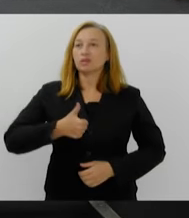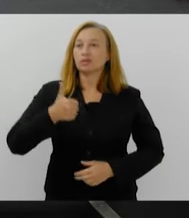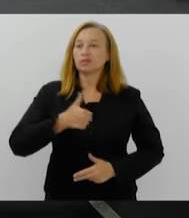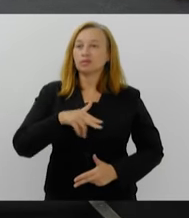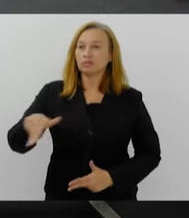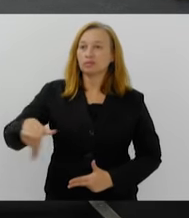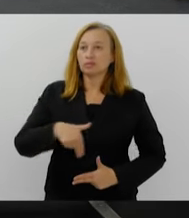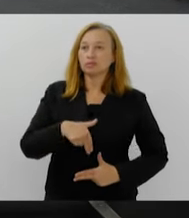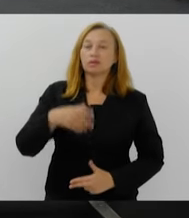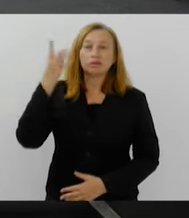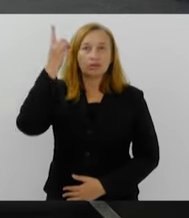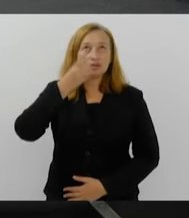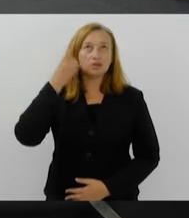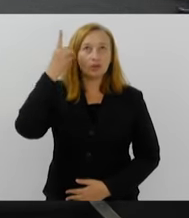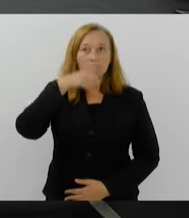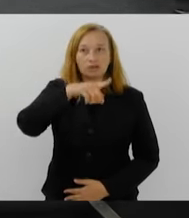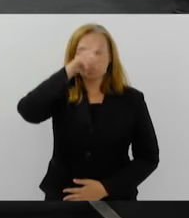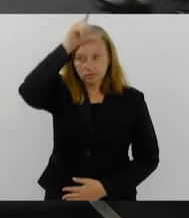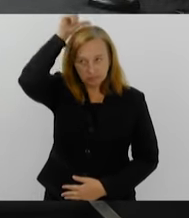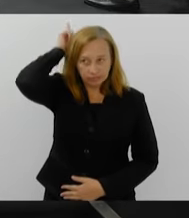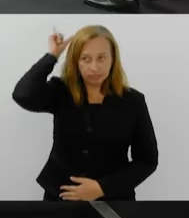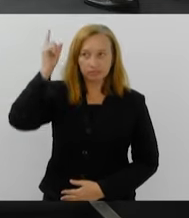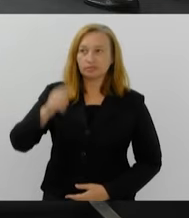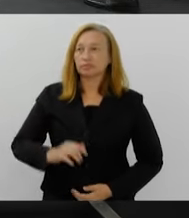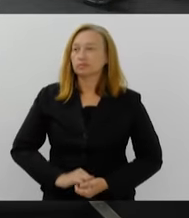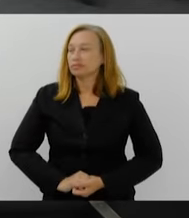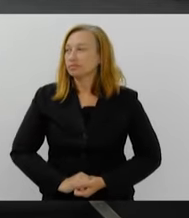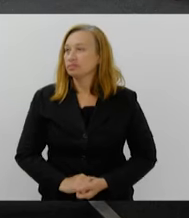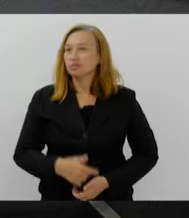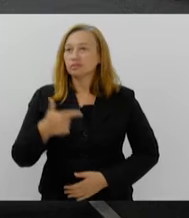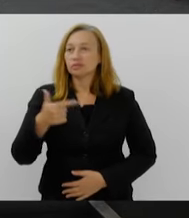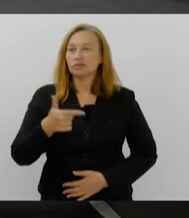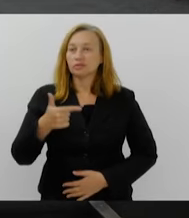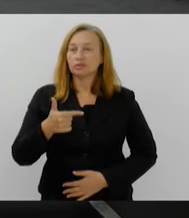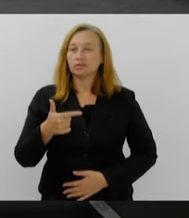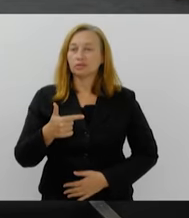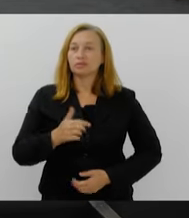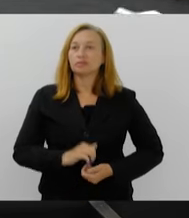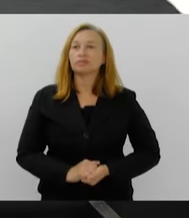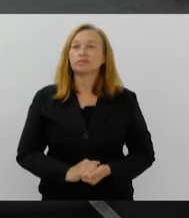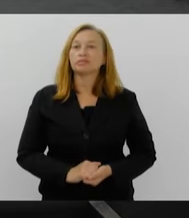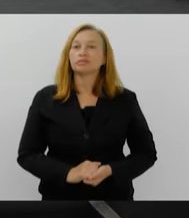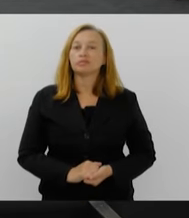orador inscrito, o nobre deputado Luiz Paulo. Encerrou o tempo de regimental.